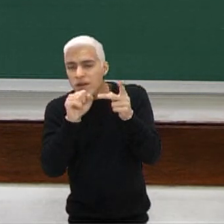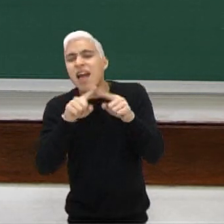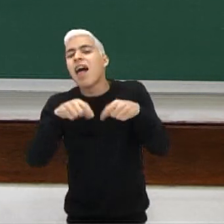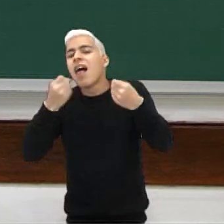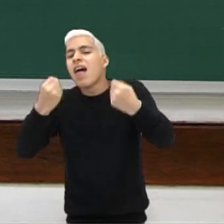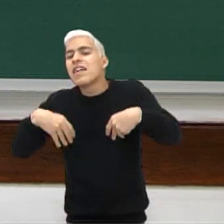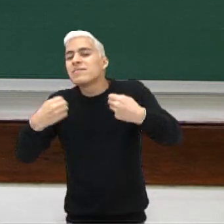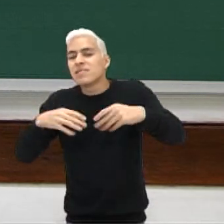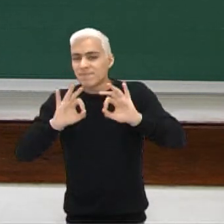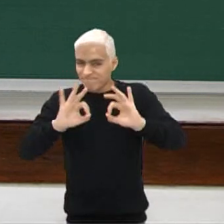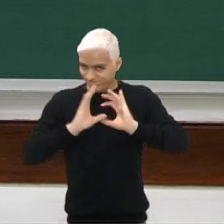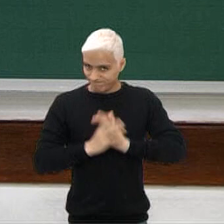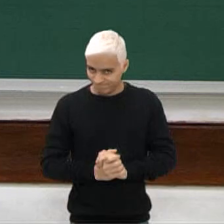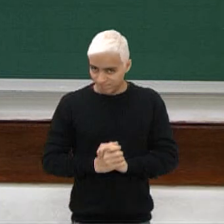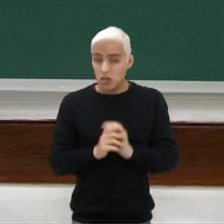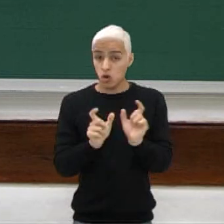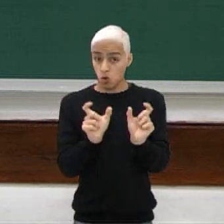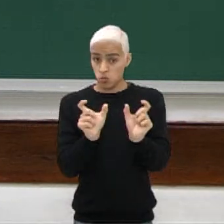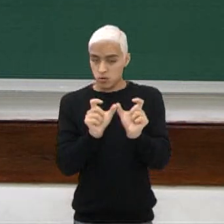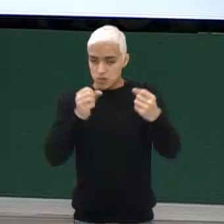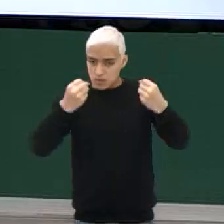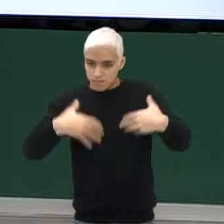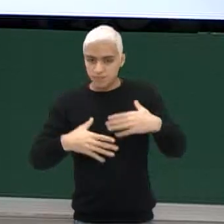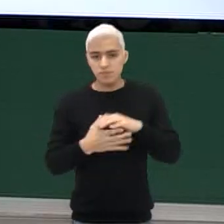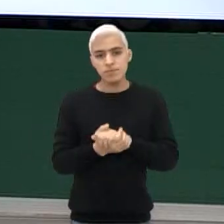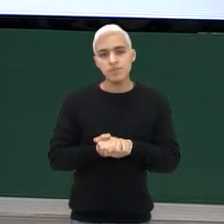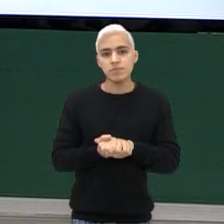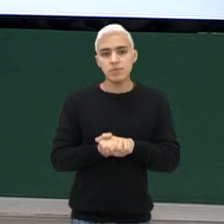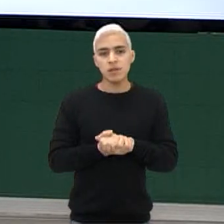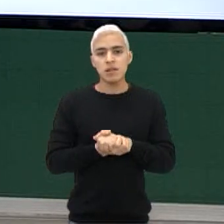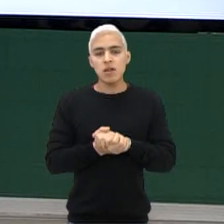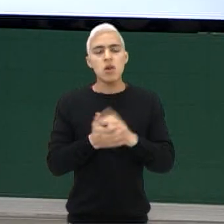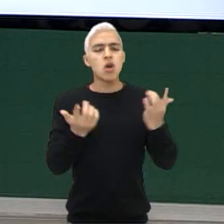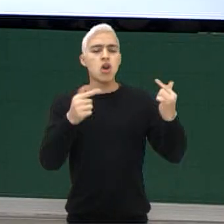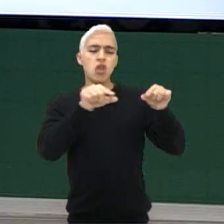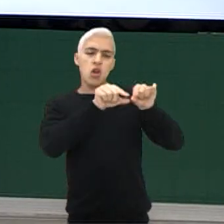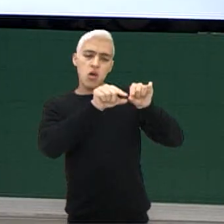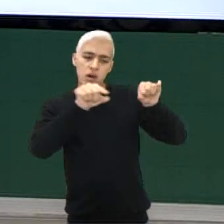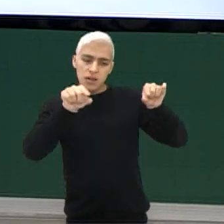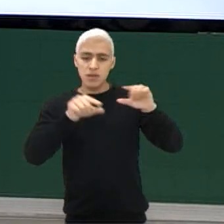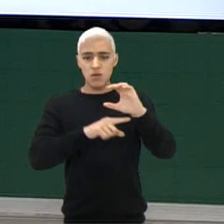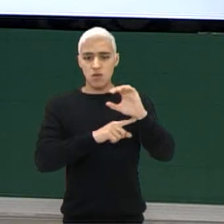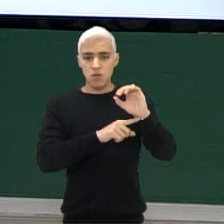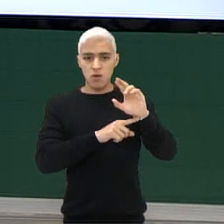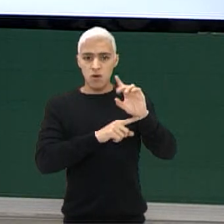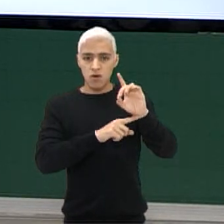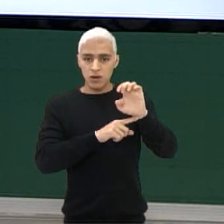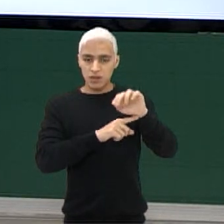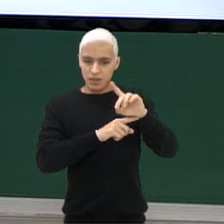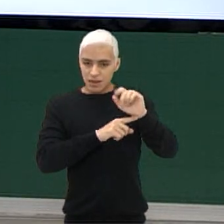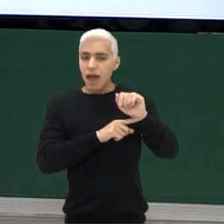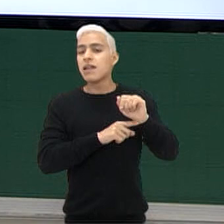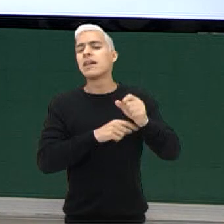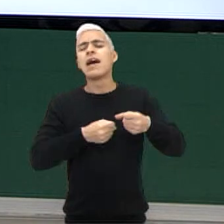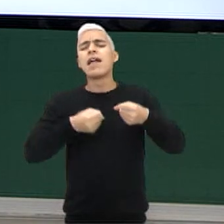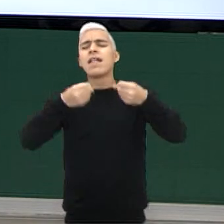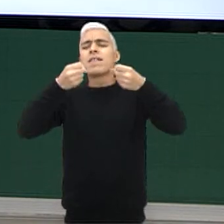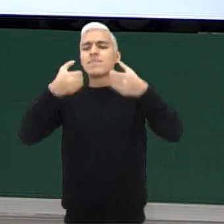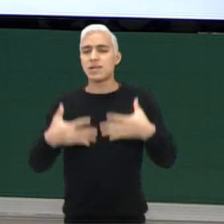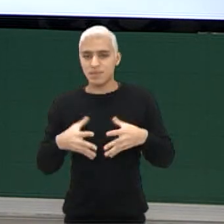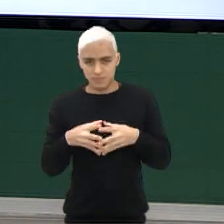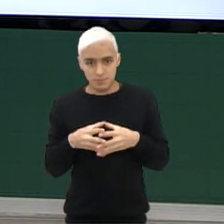bem. Nós temos ali, então, uma conjunção explicativa, oração coordenada